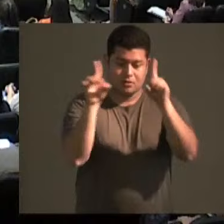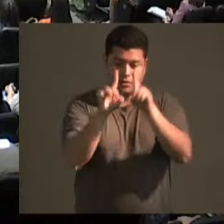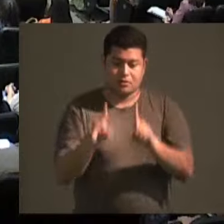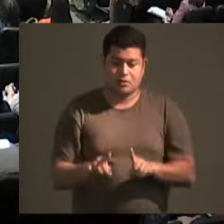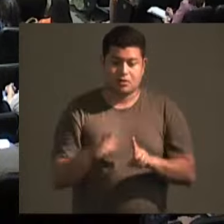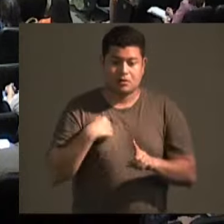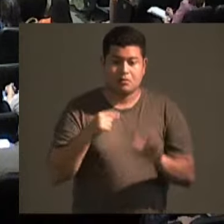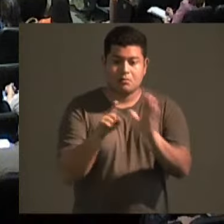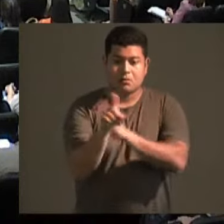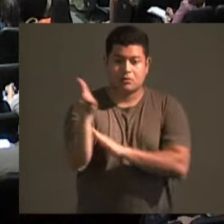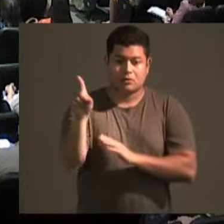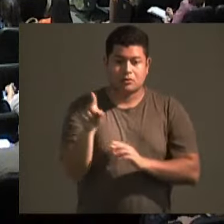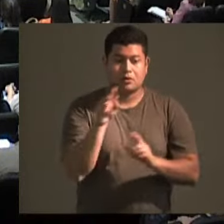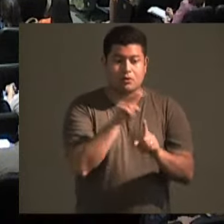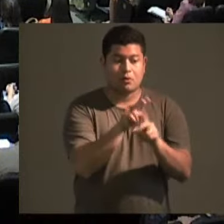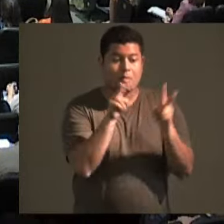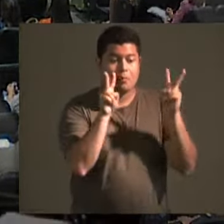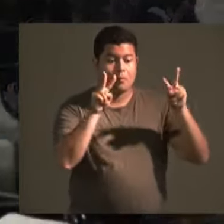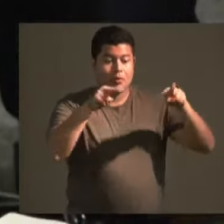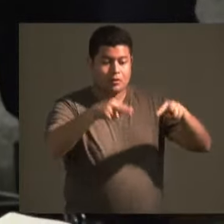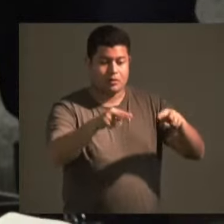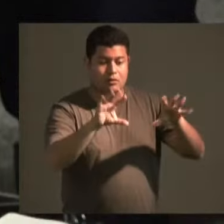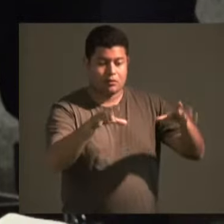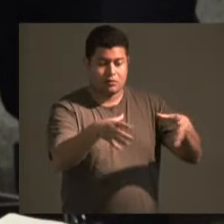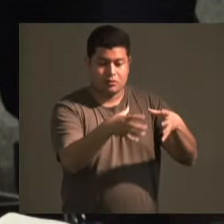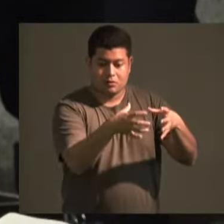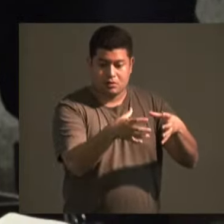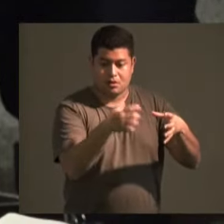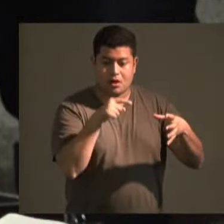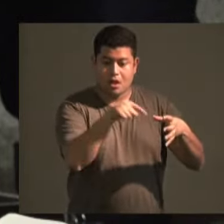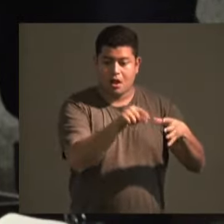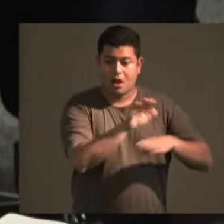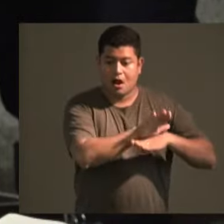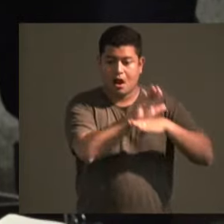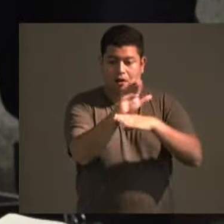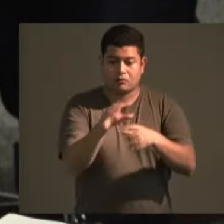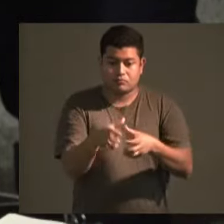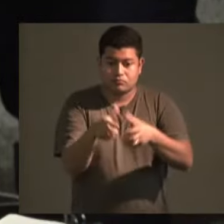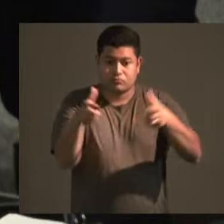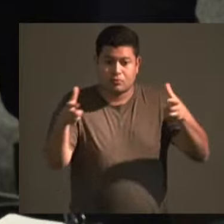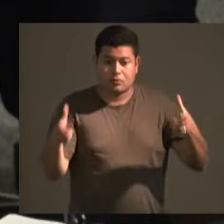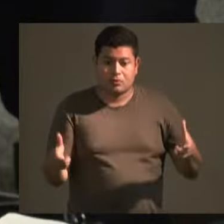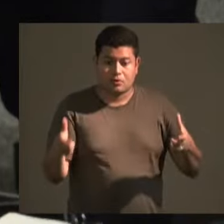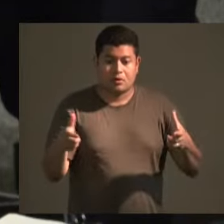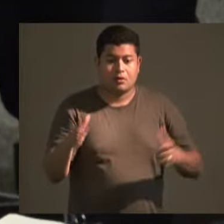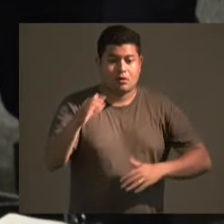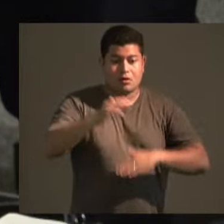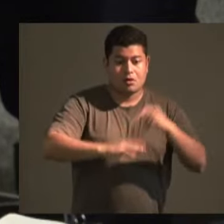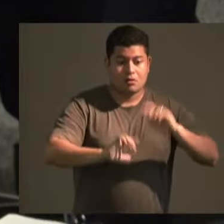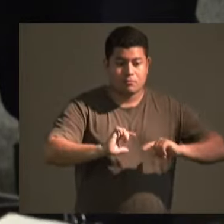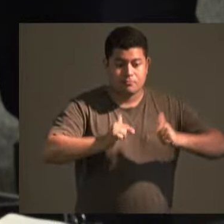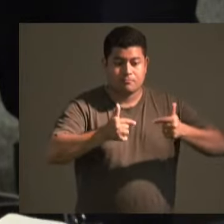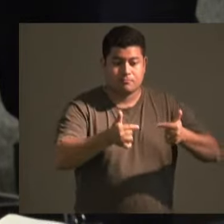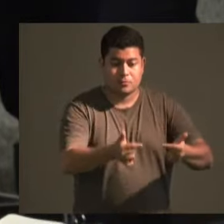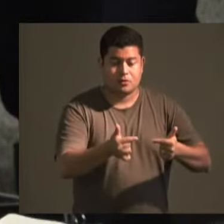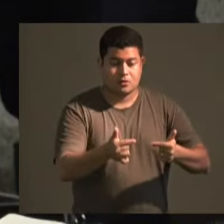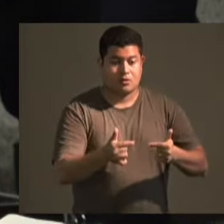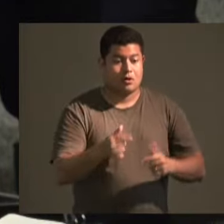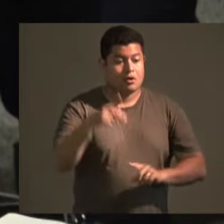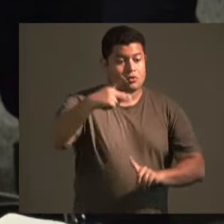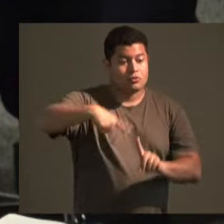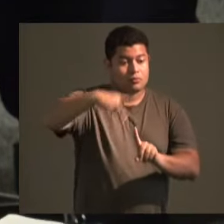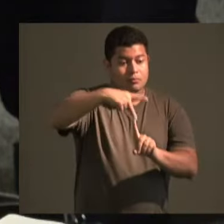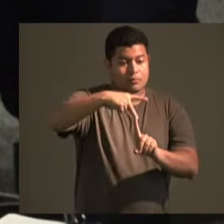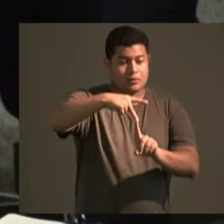sobre o observatório. Ele vai mapear, conforme foi dito, as ações do Plano Viver Sem Limites